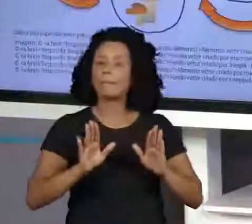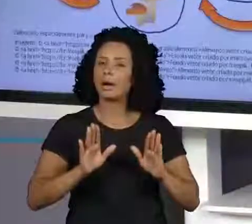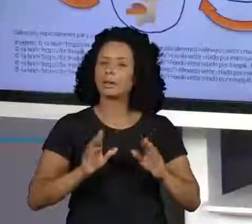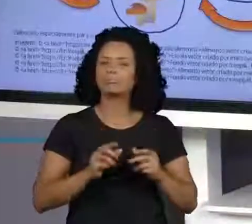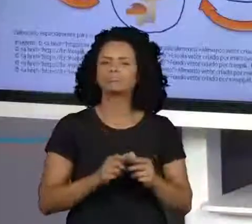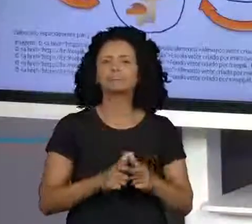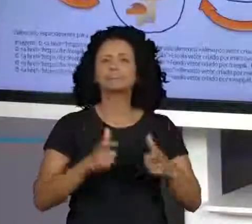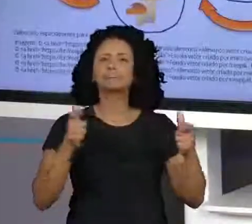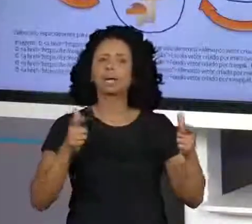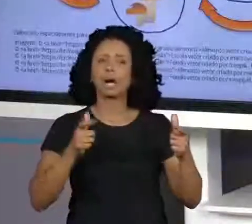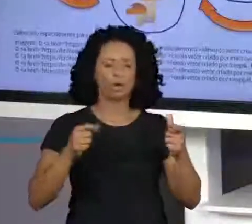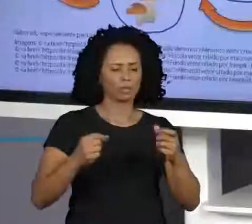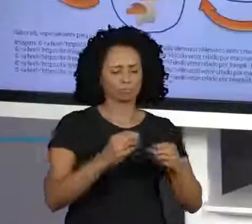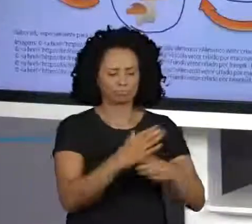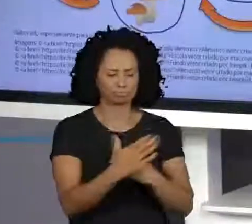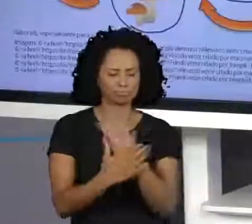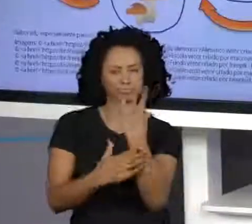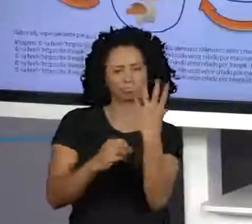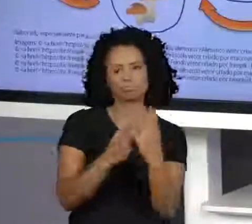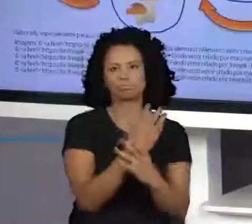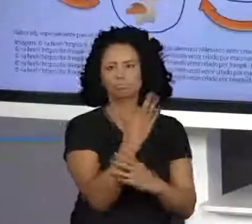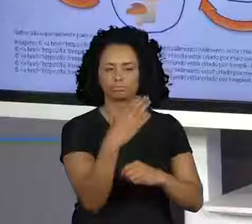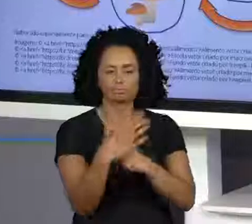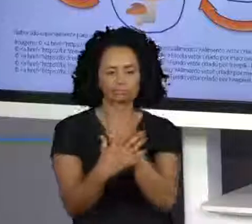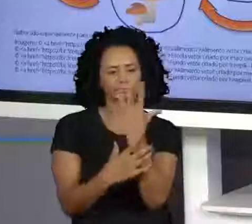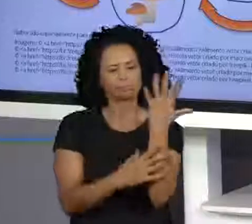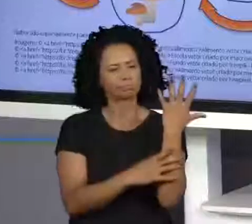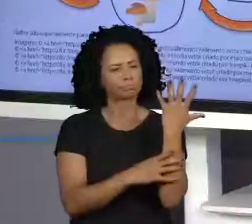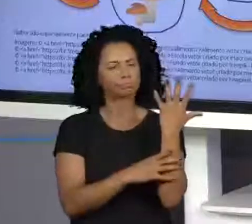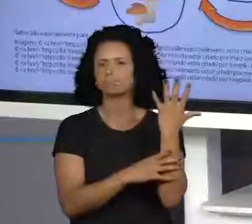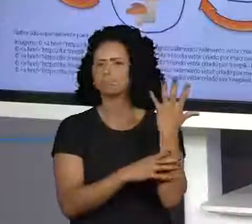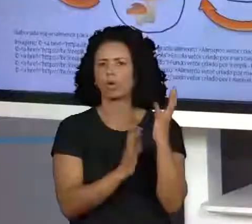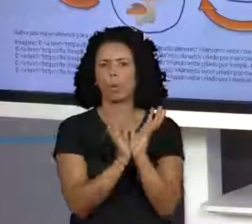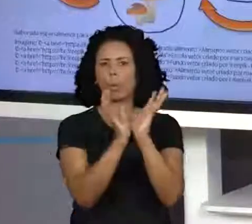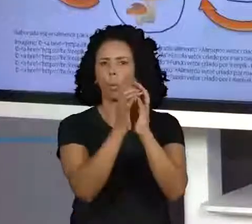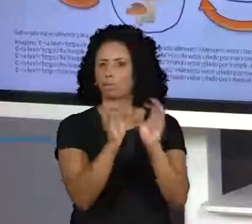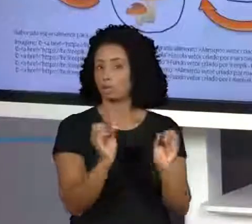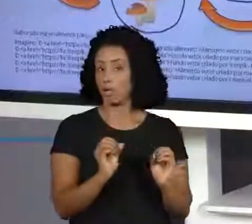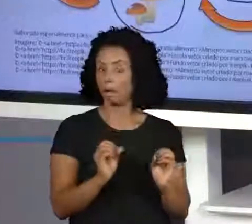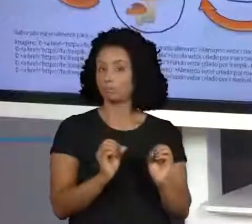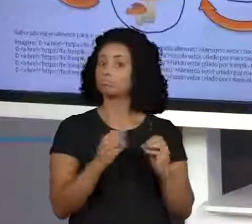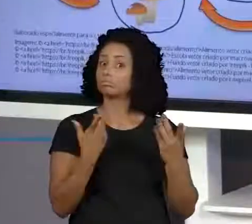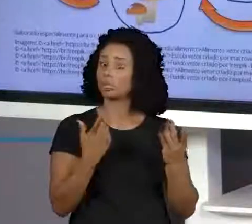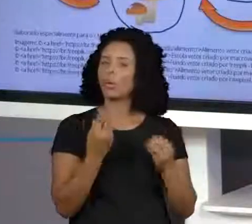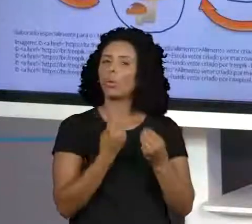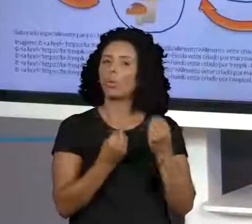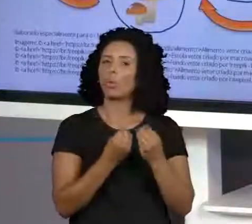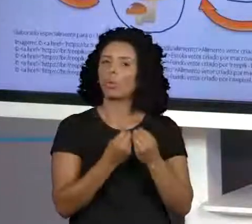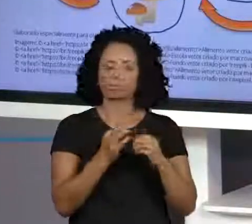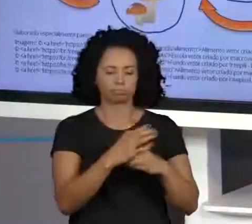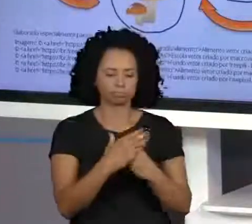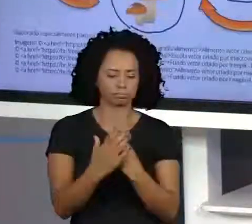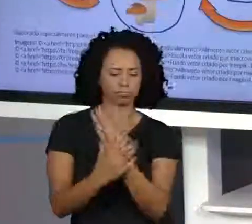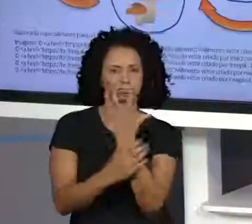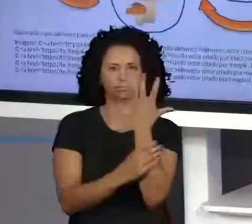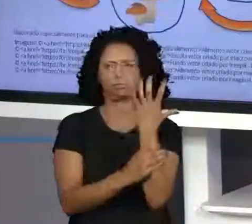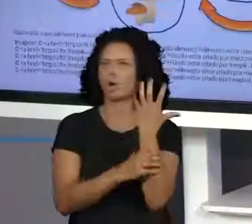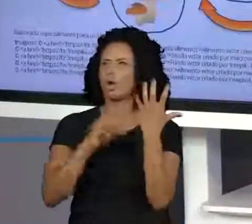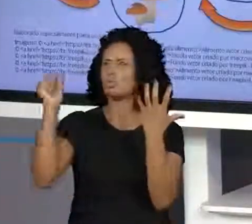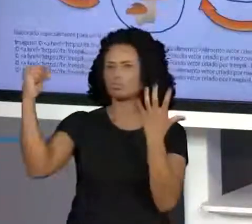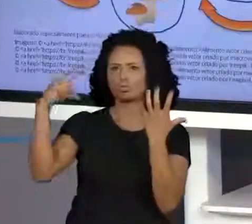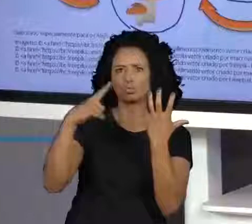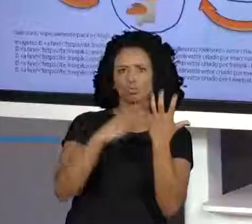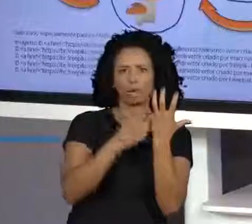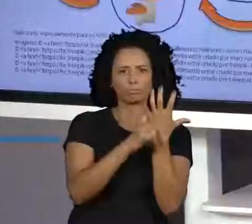têm boquinha, não é? E para se alimentar, então, elas produzem o seu alimento. O fungo, eu também não vi boquinha no